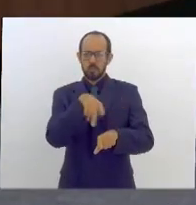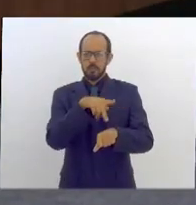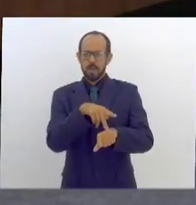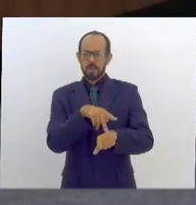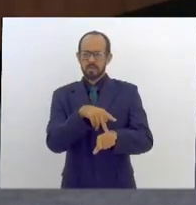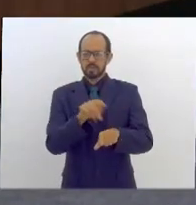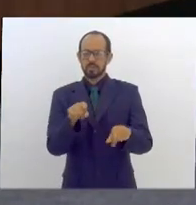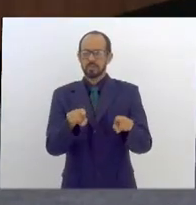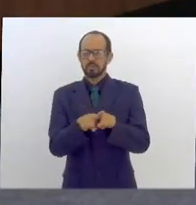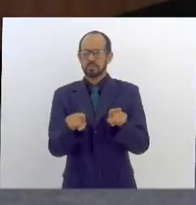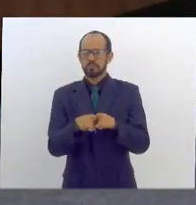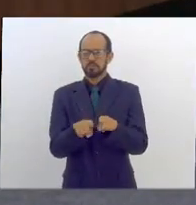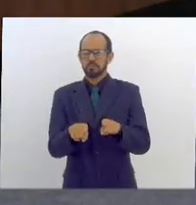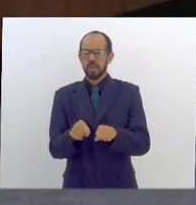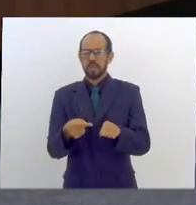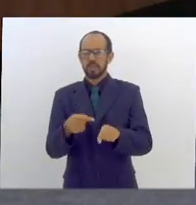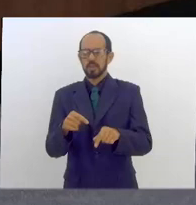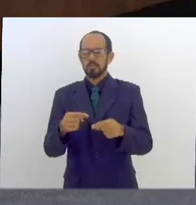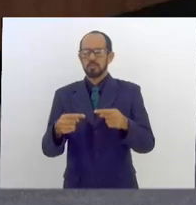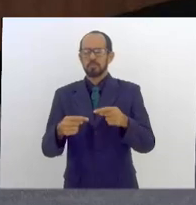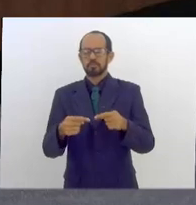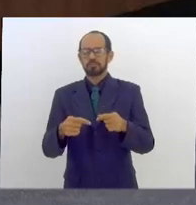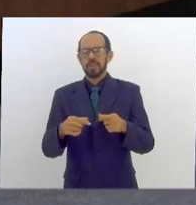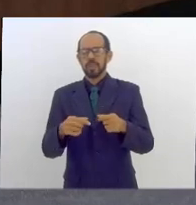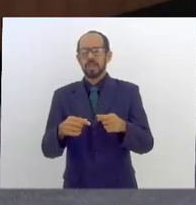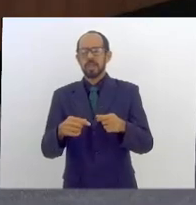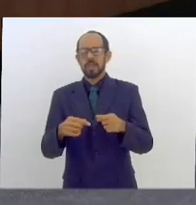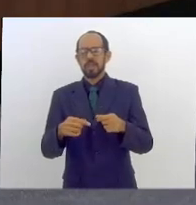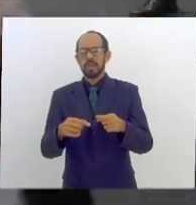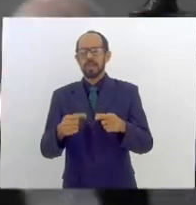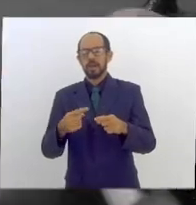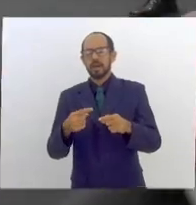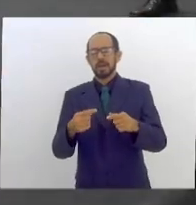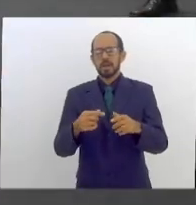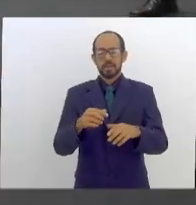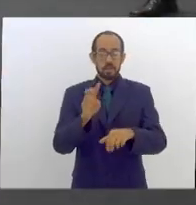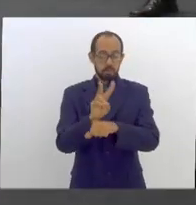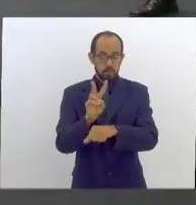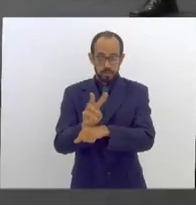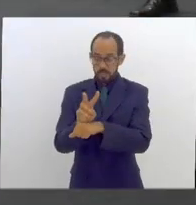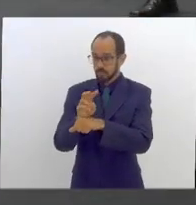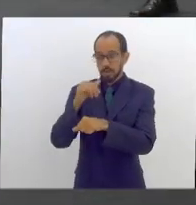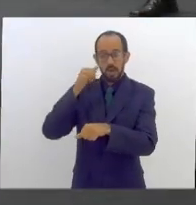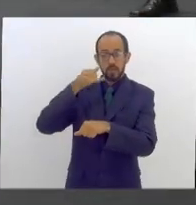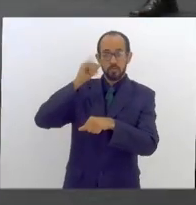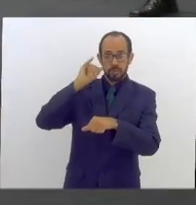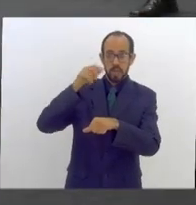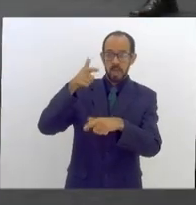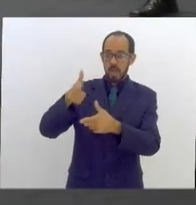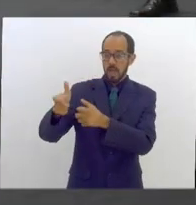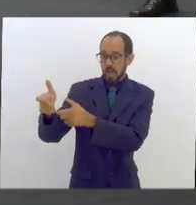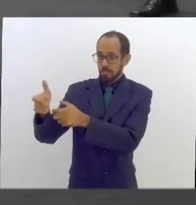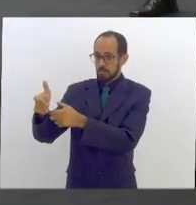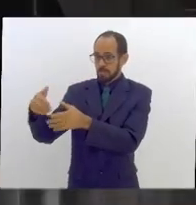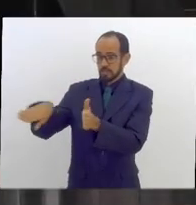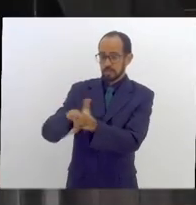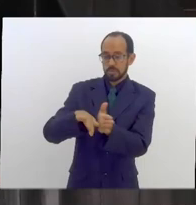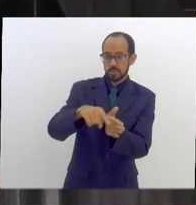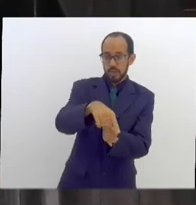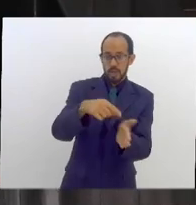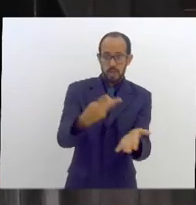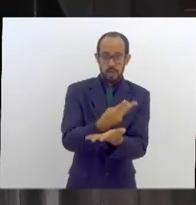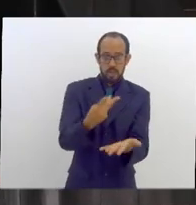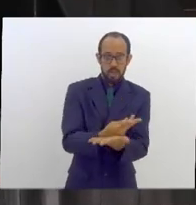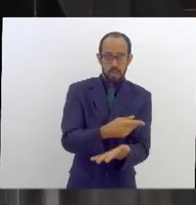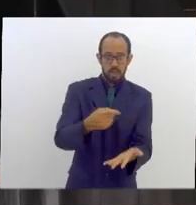impedem que cheguem cada vez mais armamentos dentro do nosso estado, que hoje realmente é um dos estados muito complicado com relação à